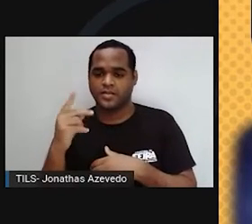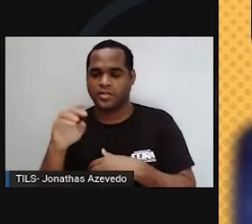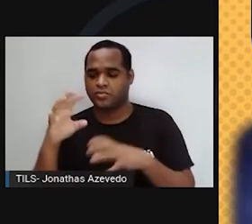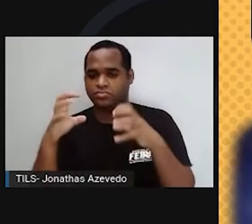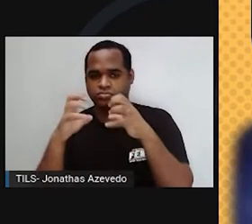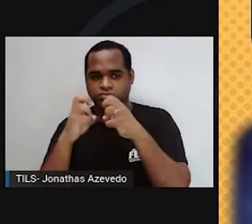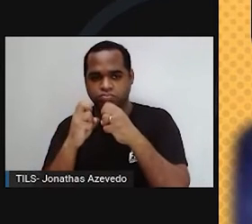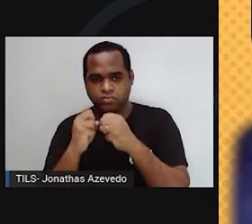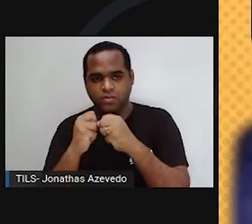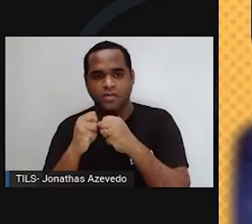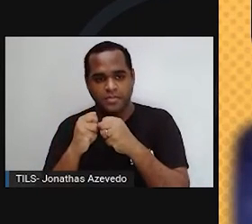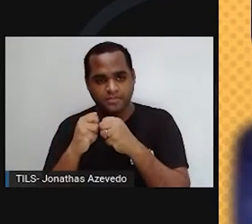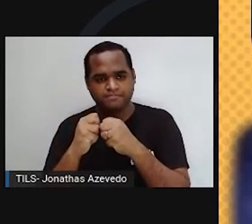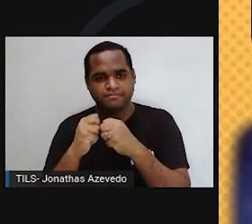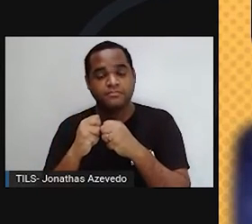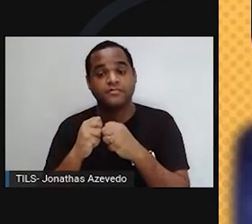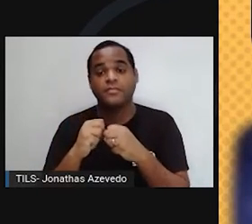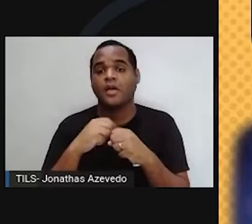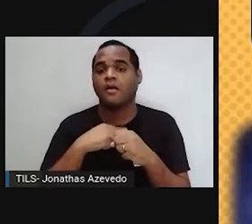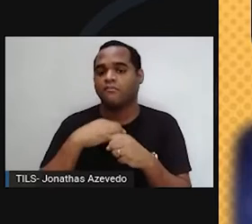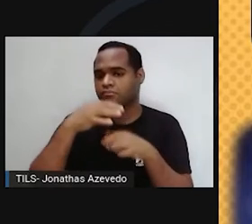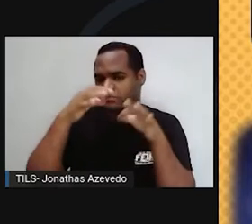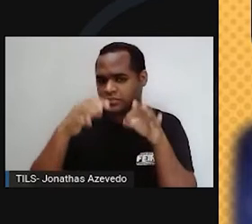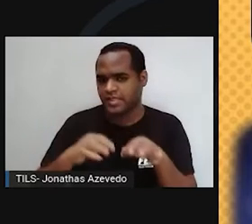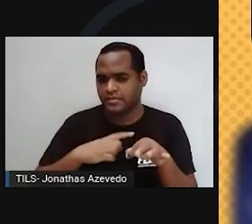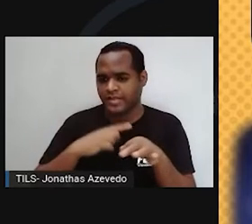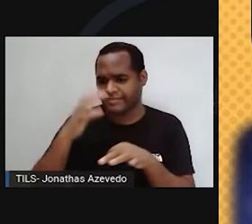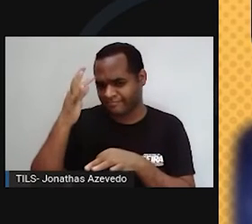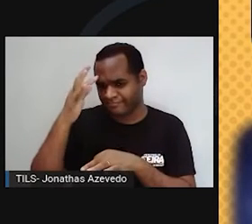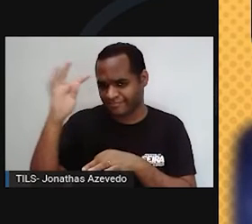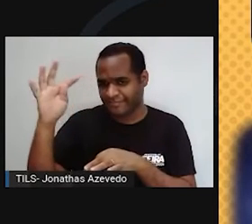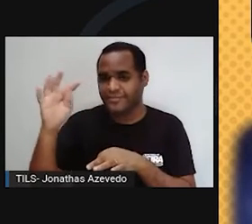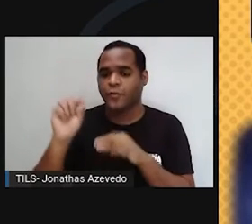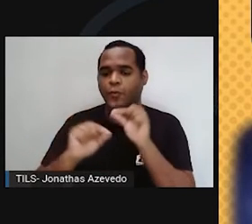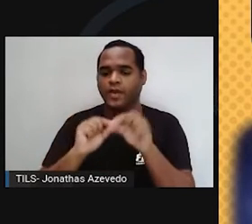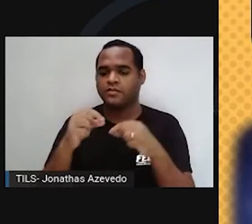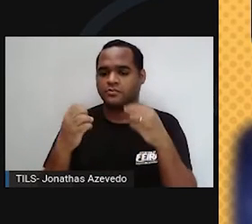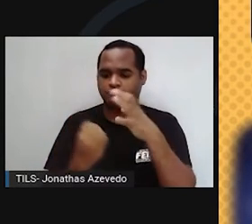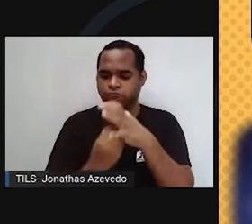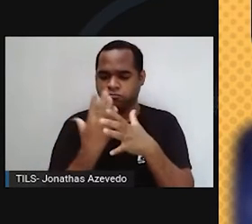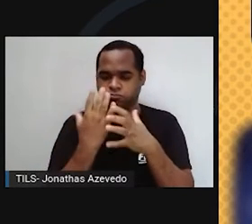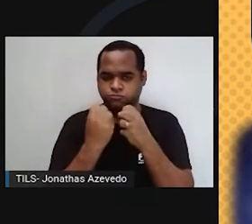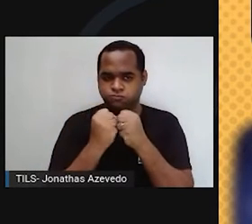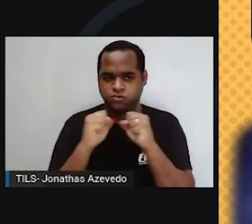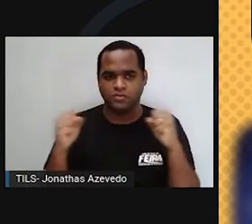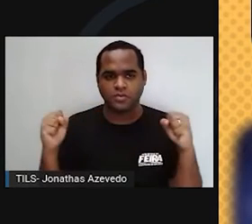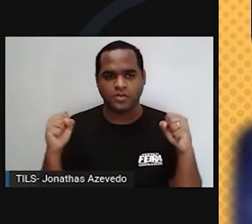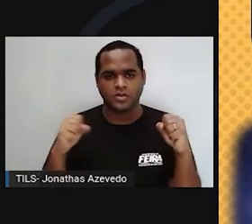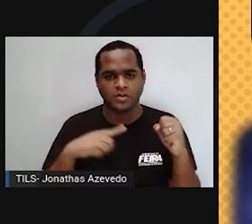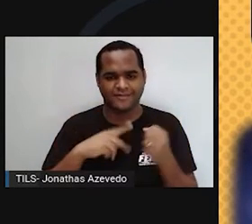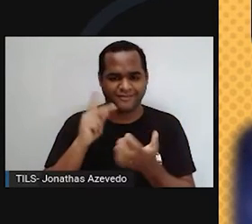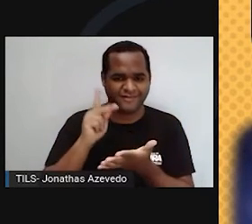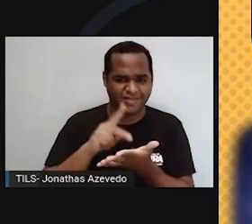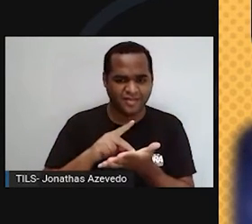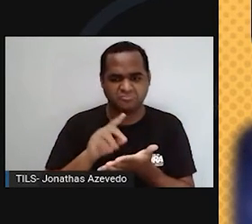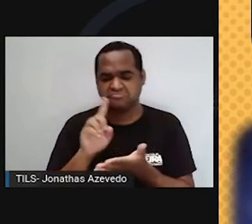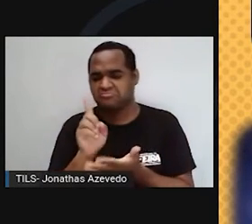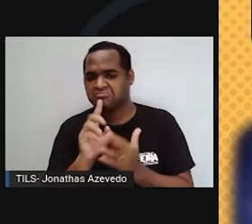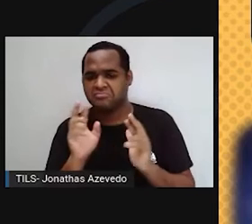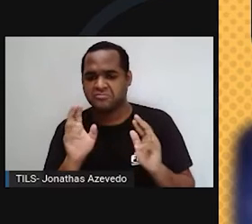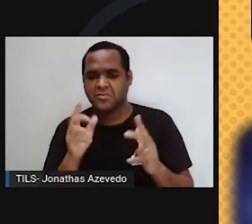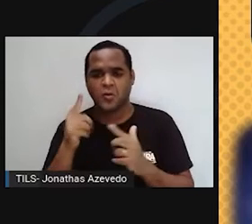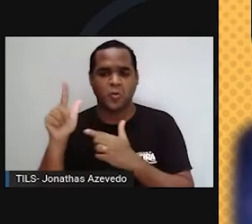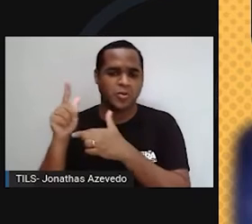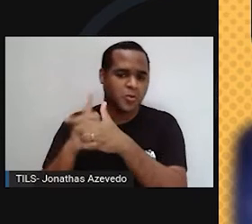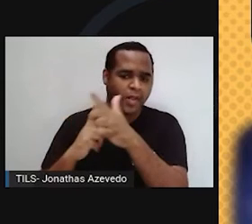escuras. Não temos certeza de que a teoria do Big Bang seja verdadeira ou definitiva. Há outras teorias